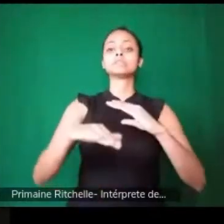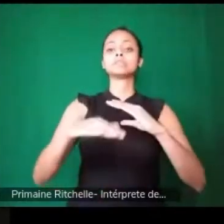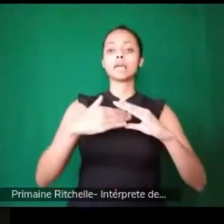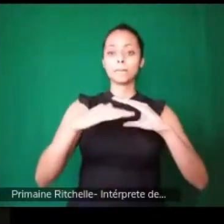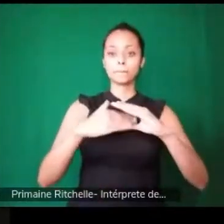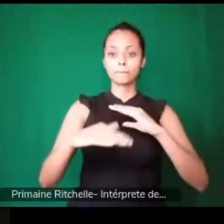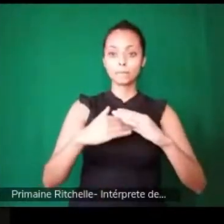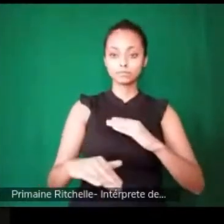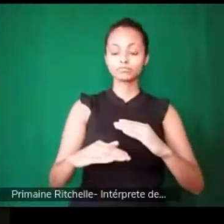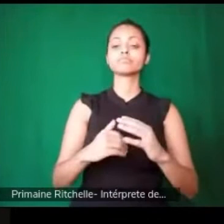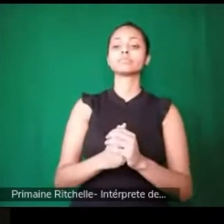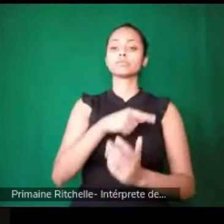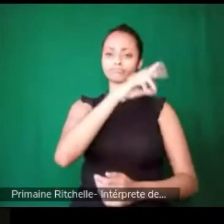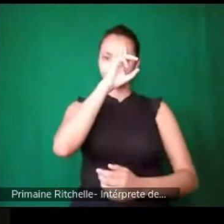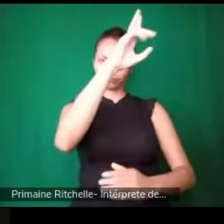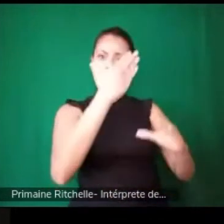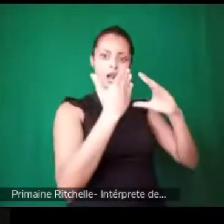imediata.